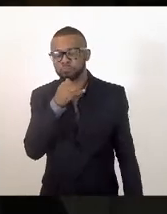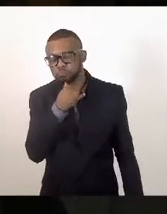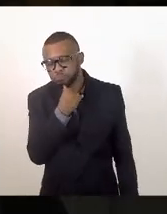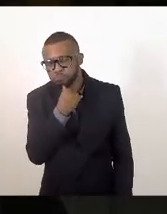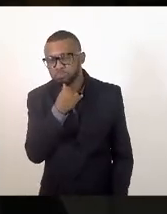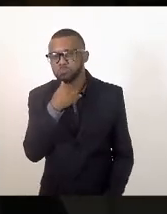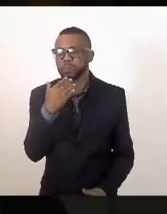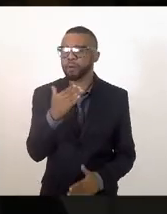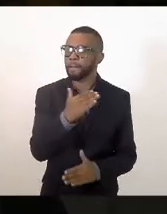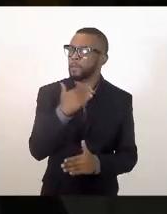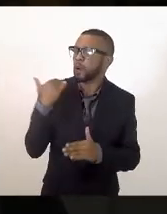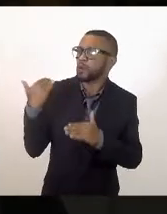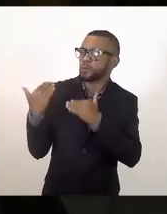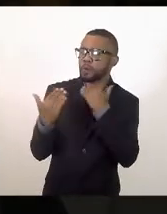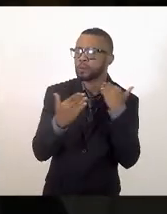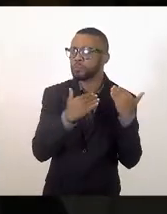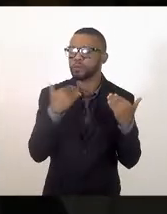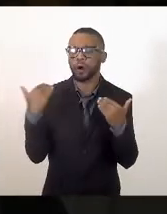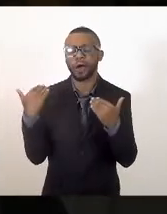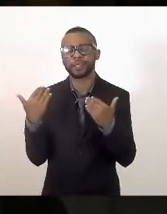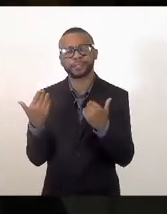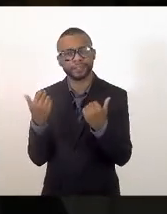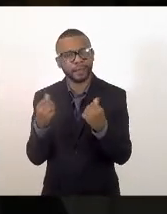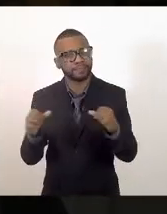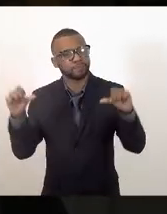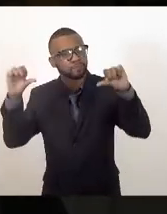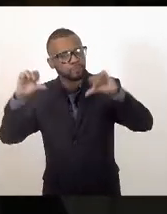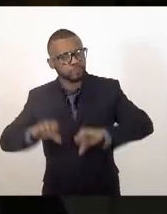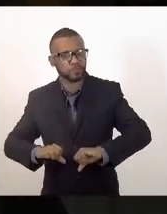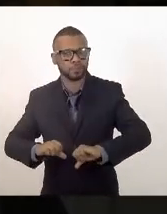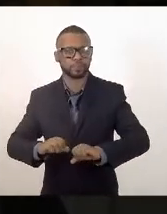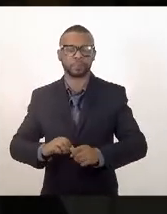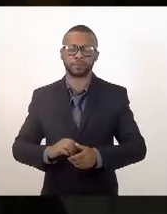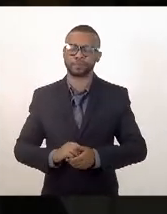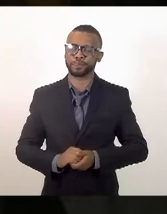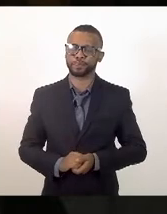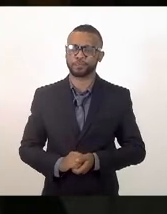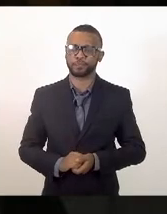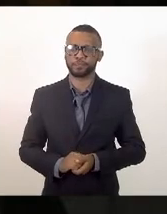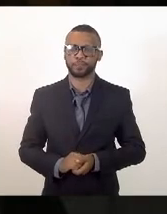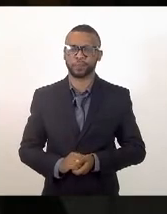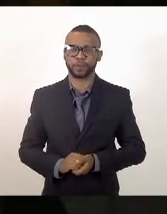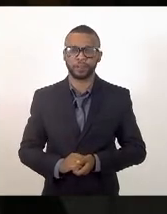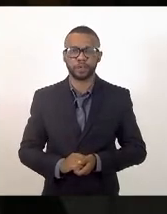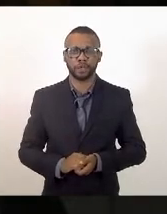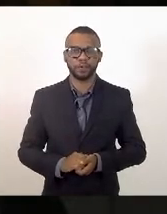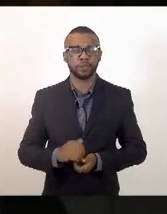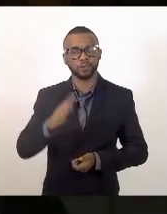perdas é muito maior. E o Brasil